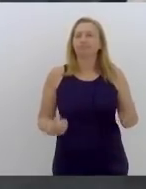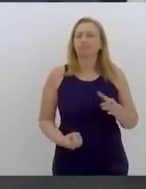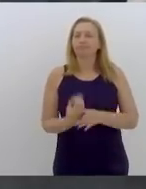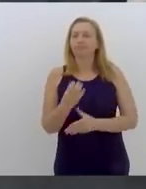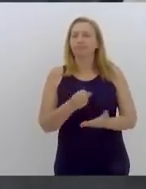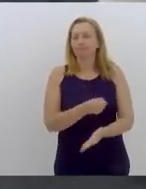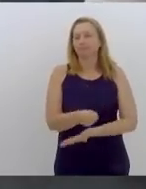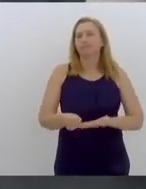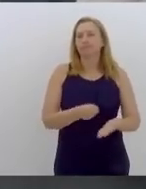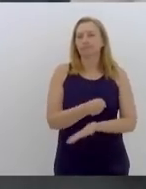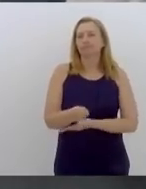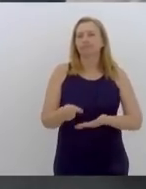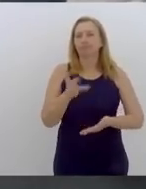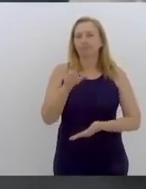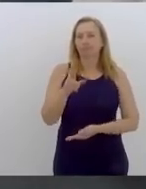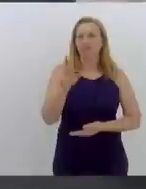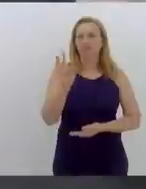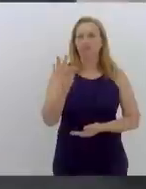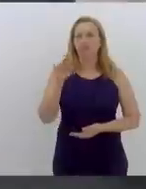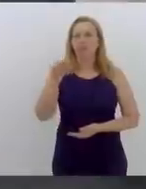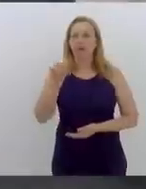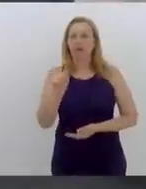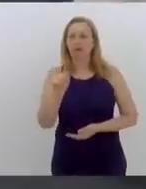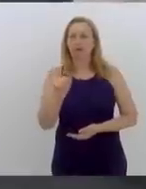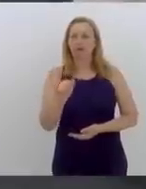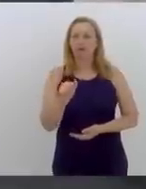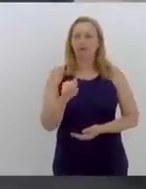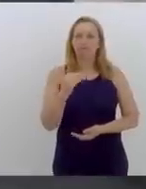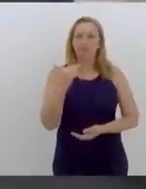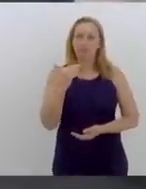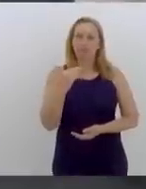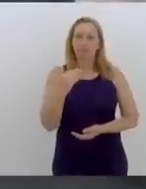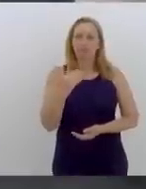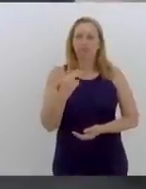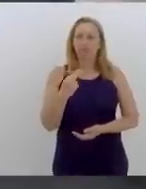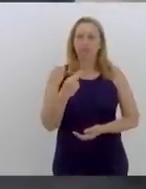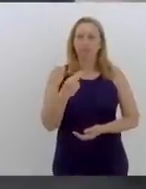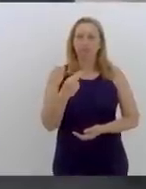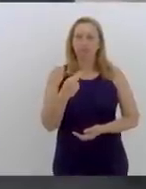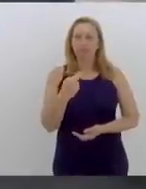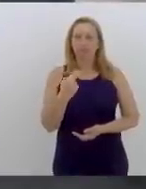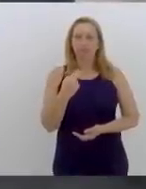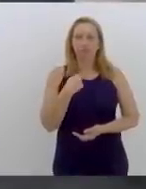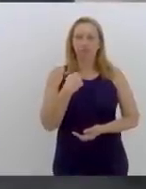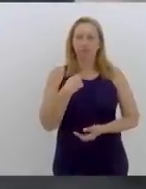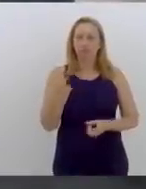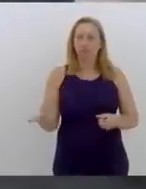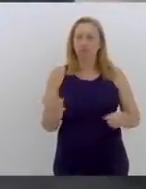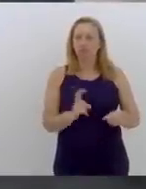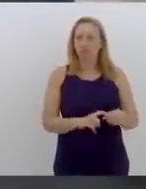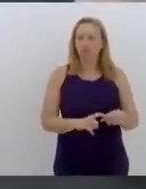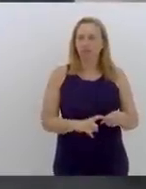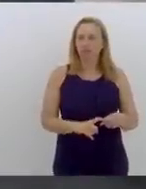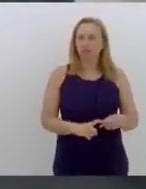reformado por invalidez depois de passar por um par de ganhar de 3 a 0 a prorrogativa